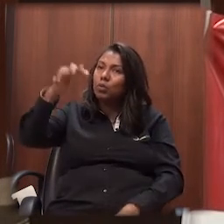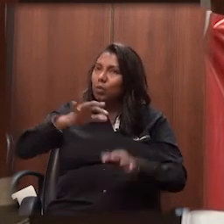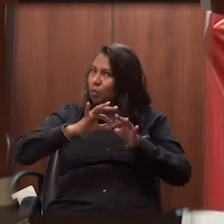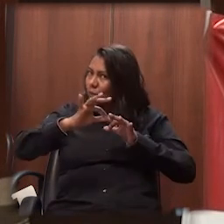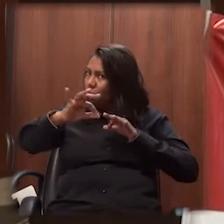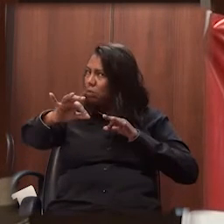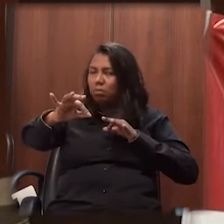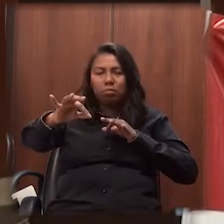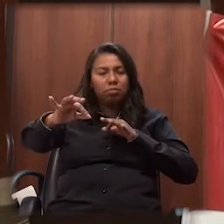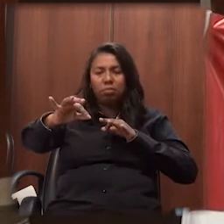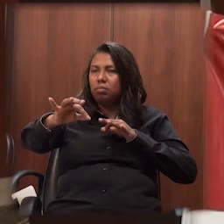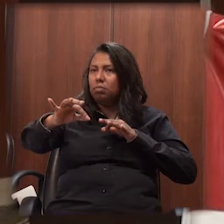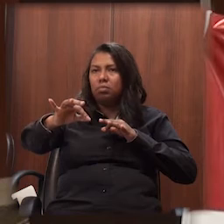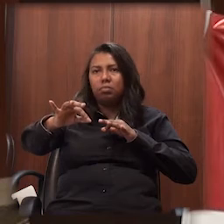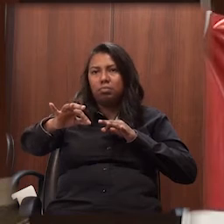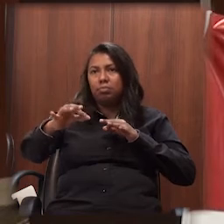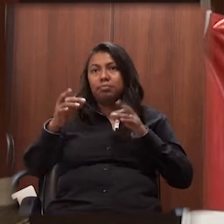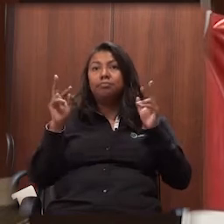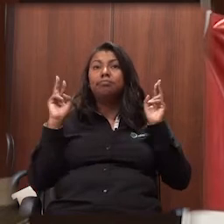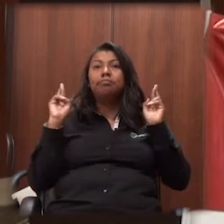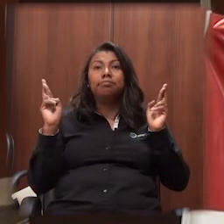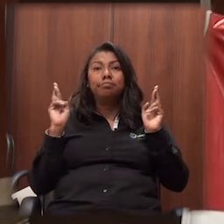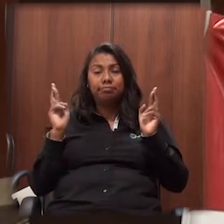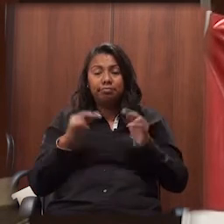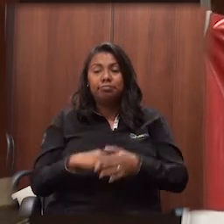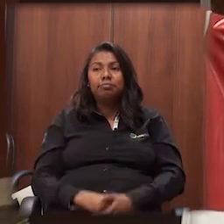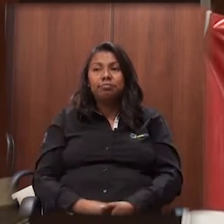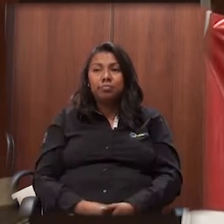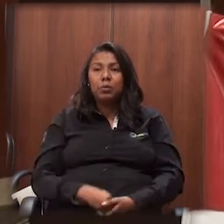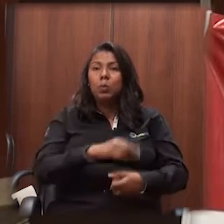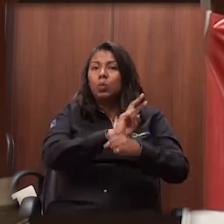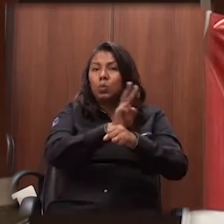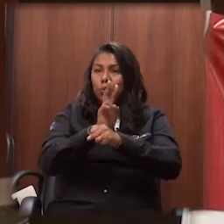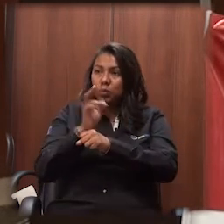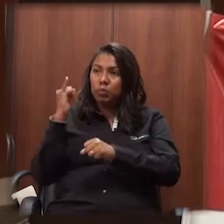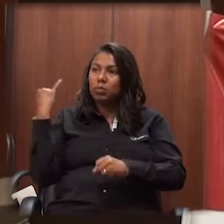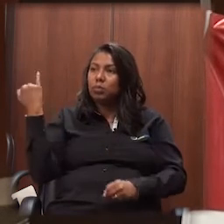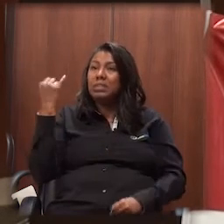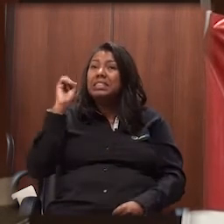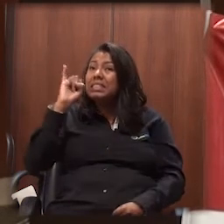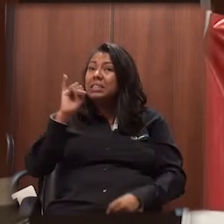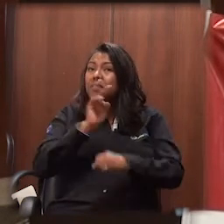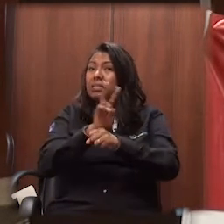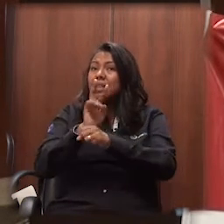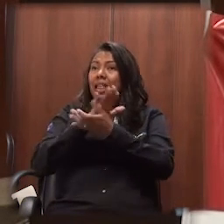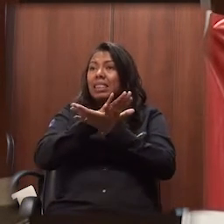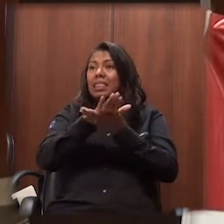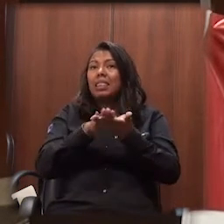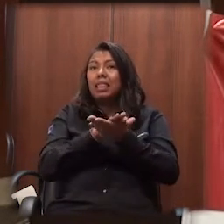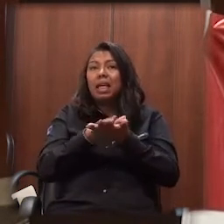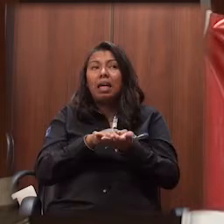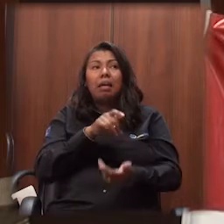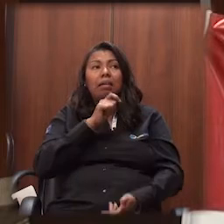distantes, assim esperamos. A importância do monitoramento. Sem monitoramento, sem indução